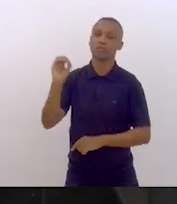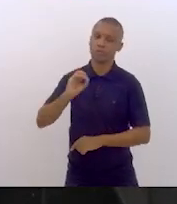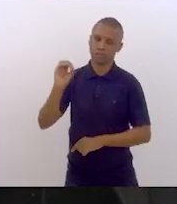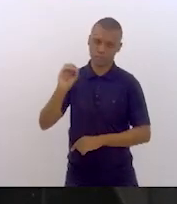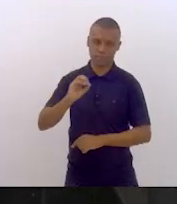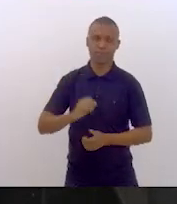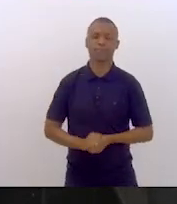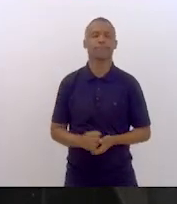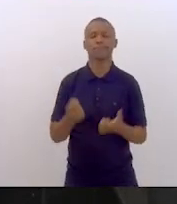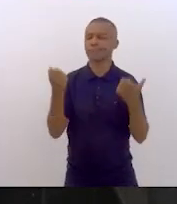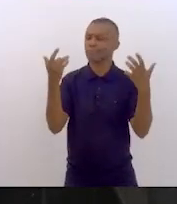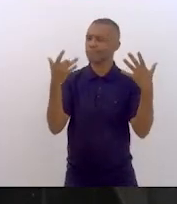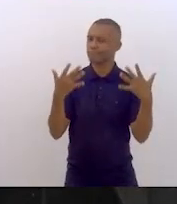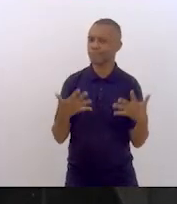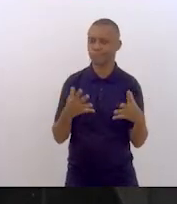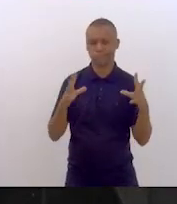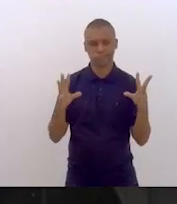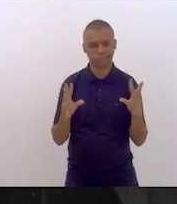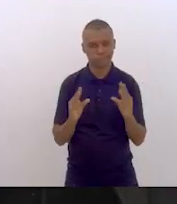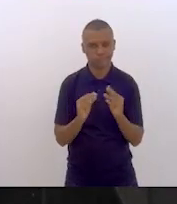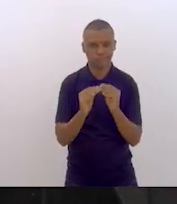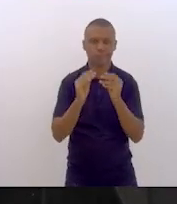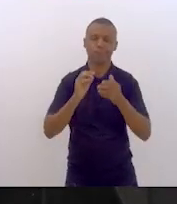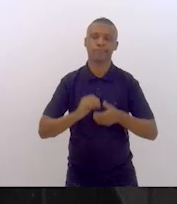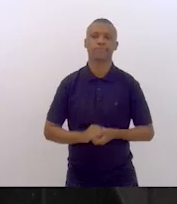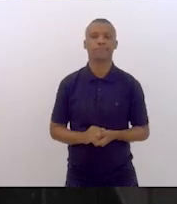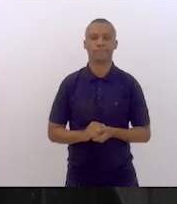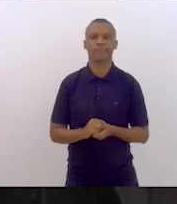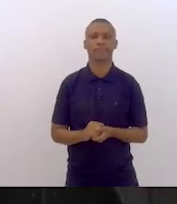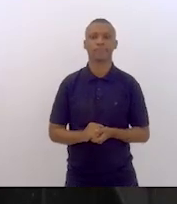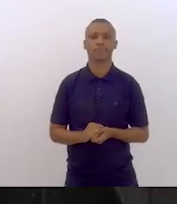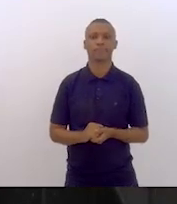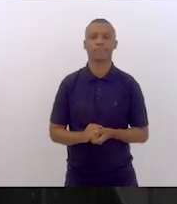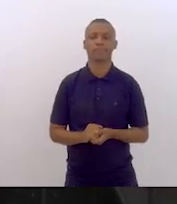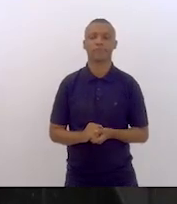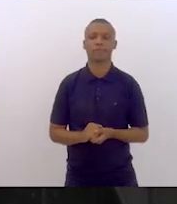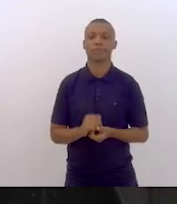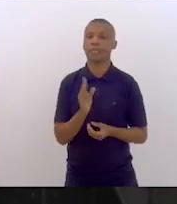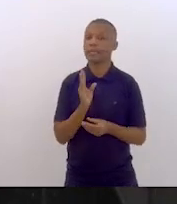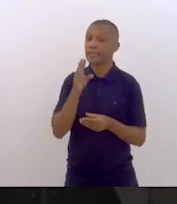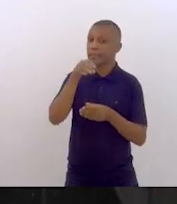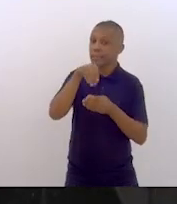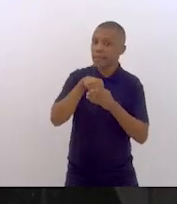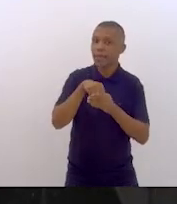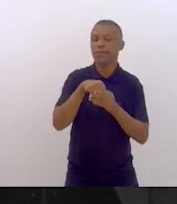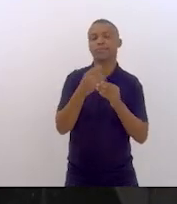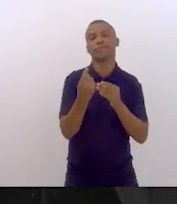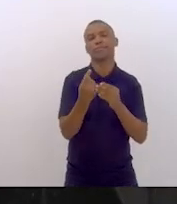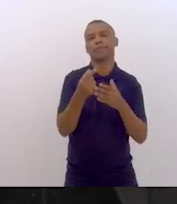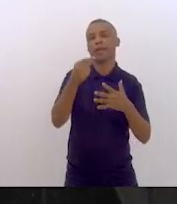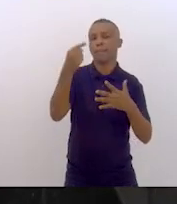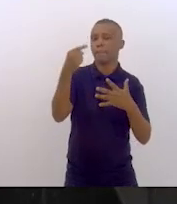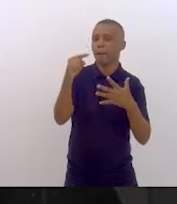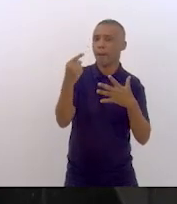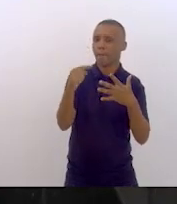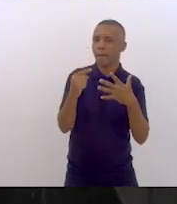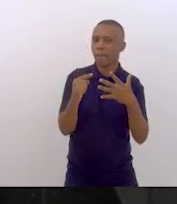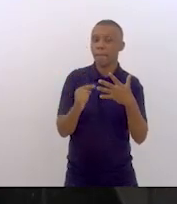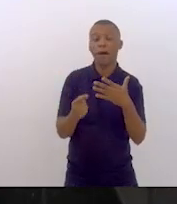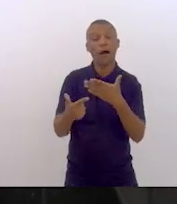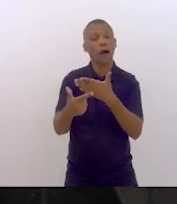senhora presidente dentro das atribuições que cabe